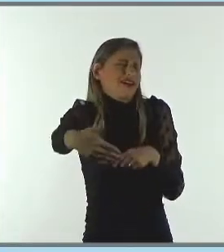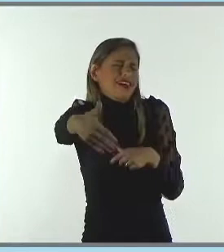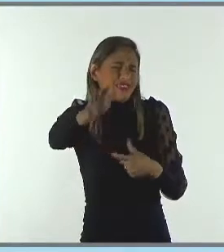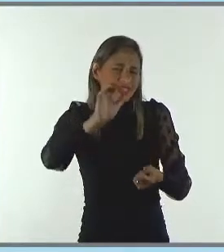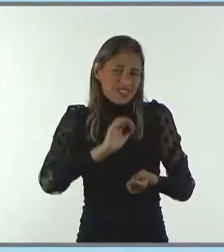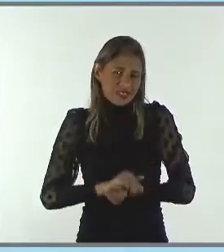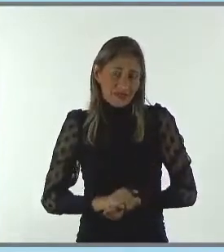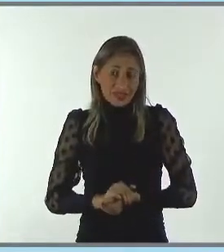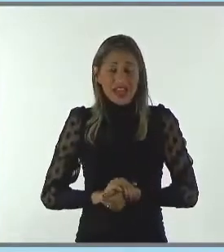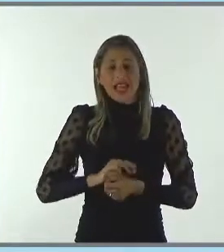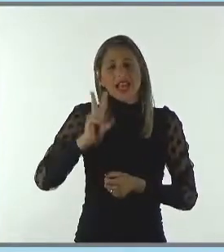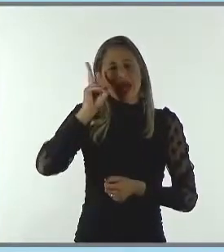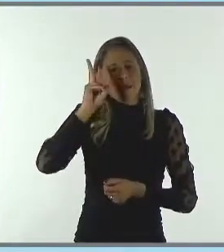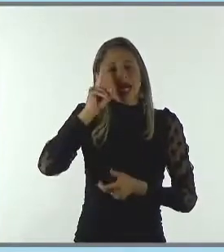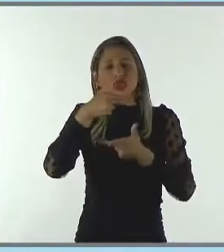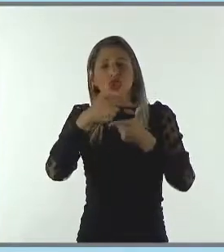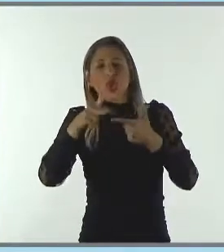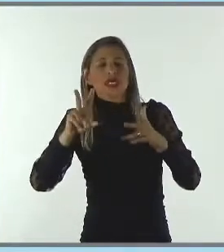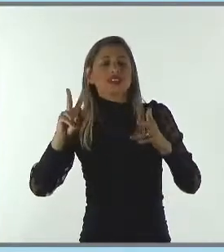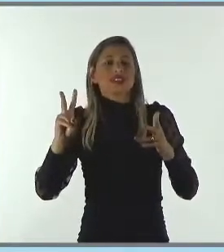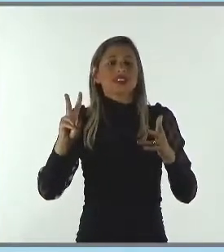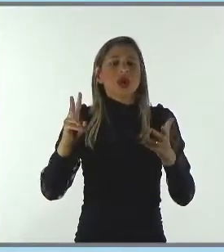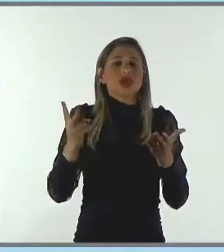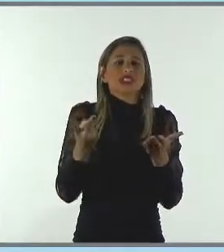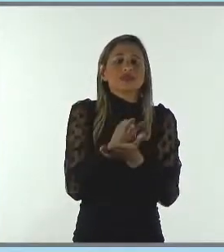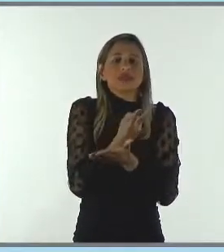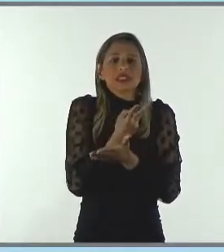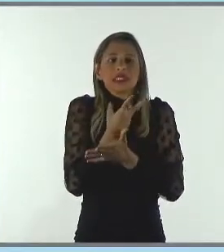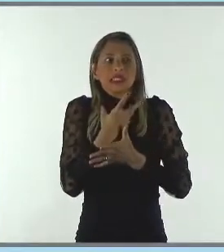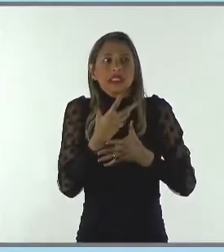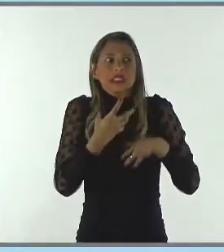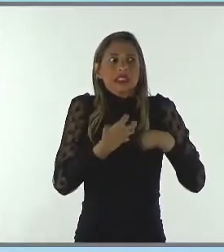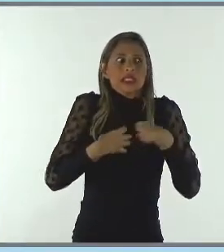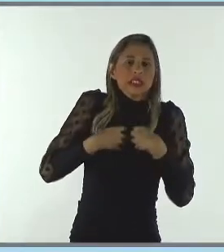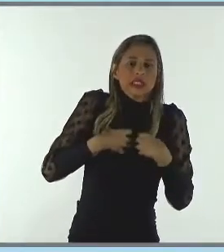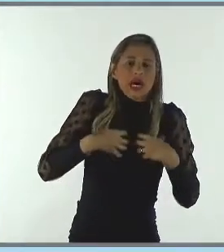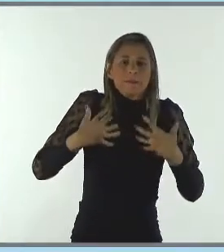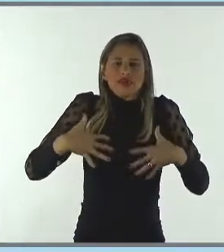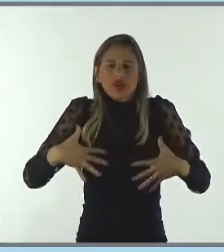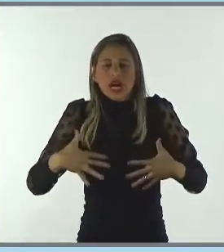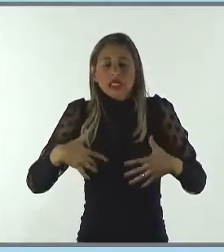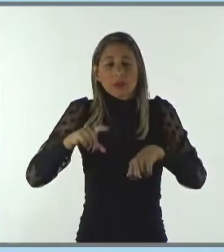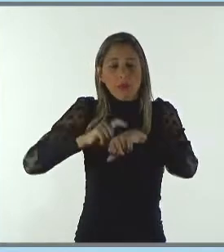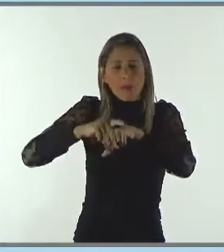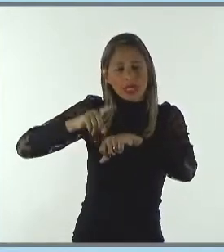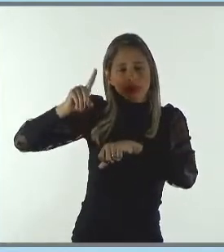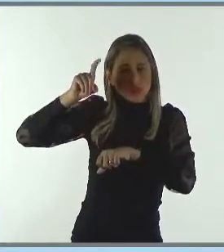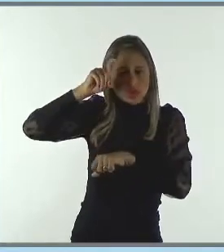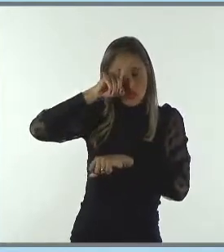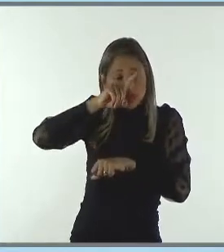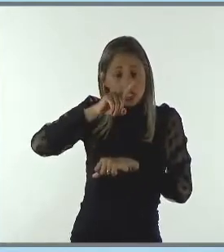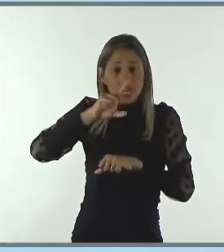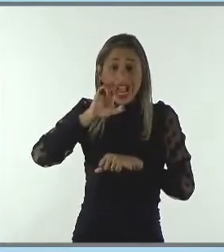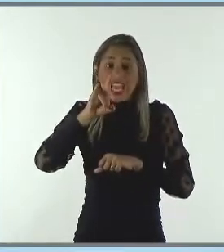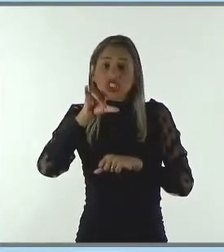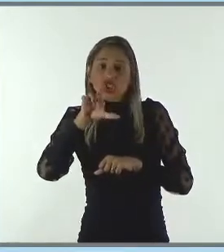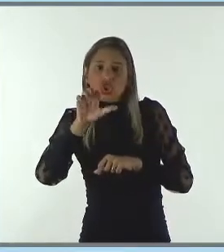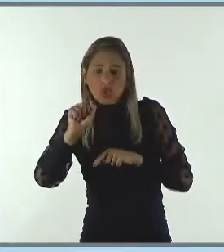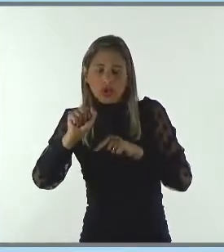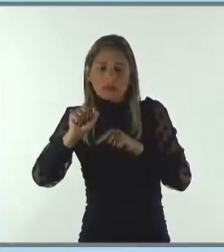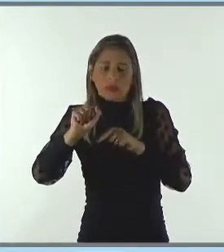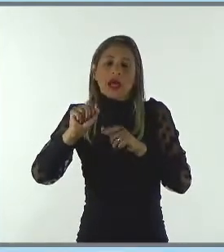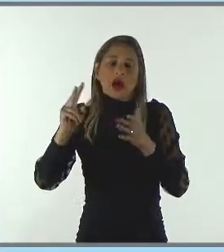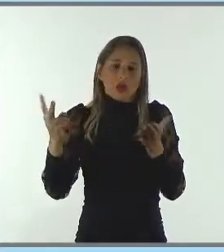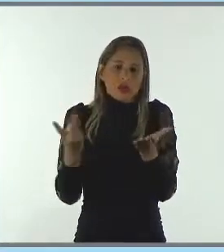comentando episódios pitorescos, situações dramáticas, momentos difíceis pelos quais a editora passou,